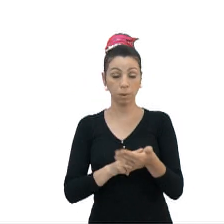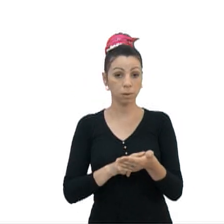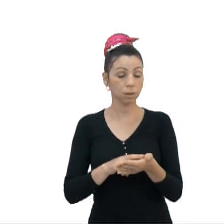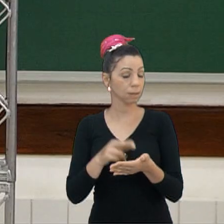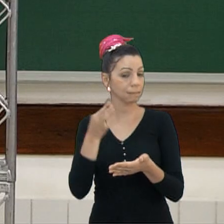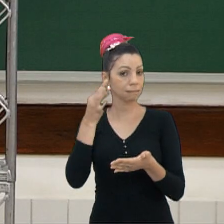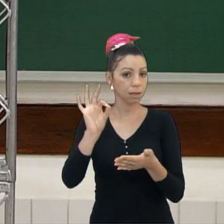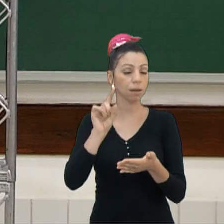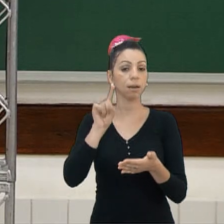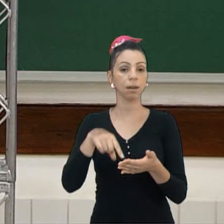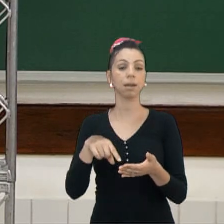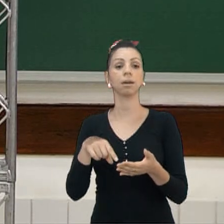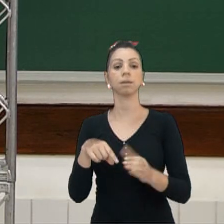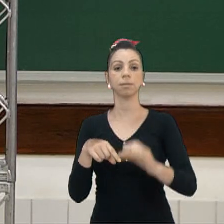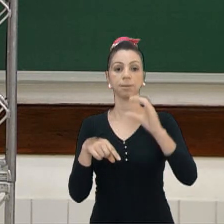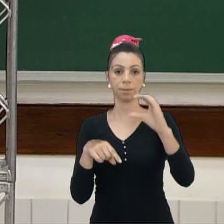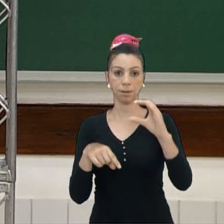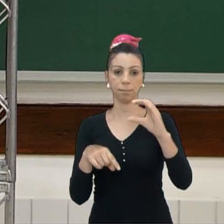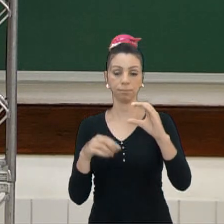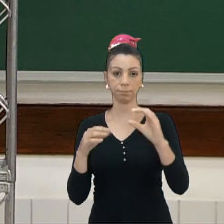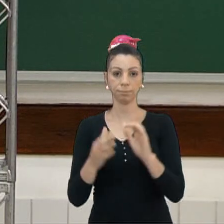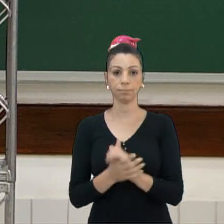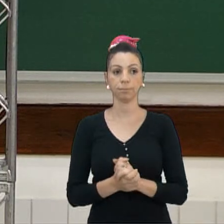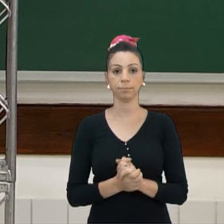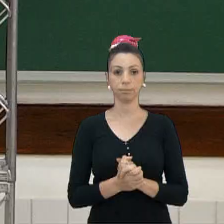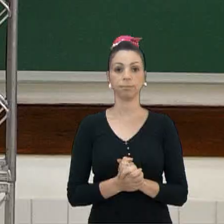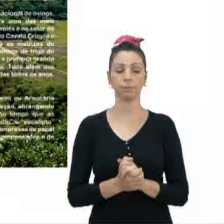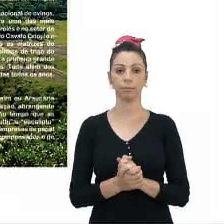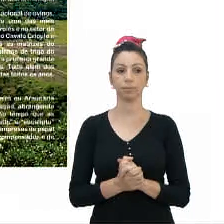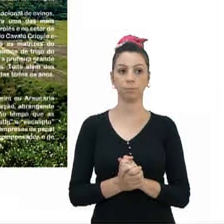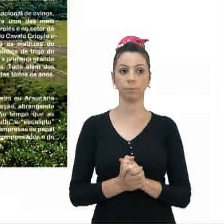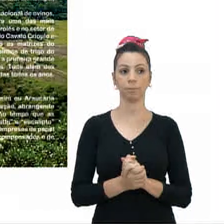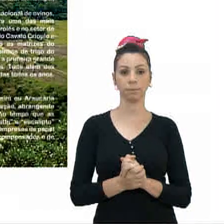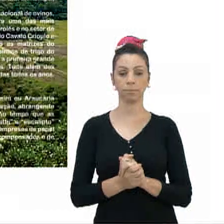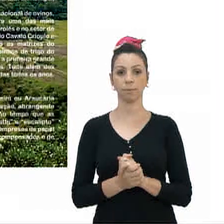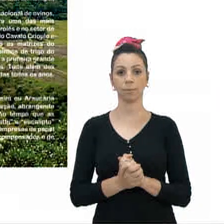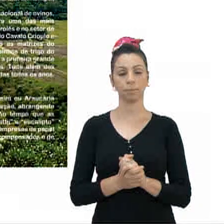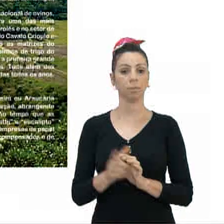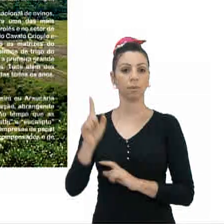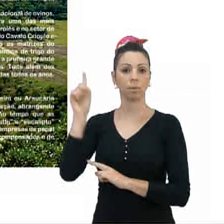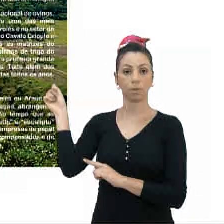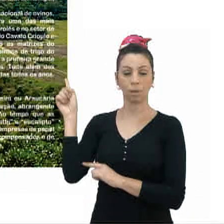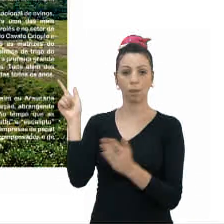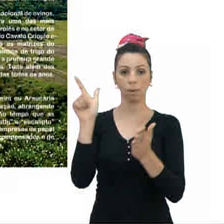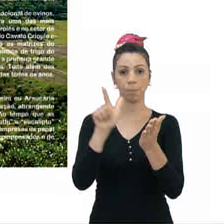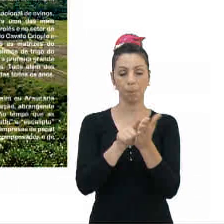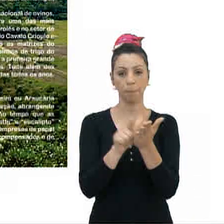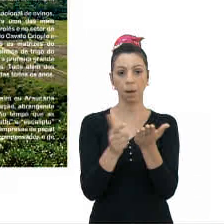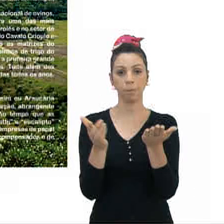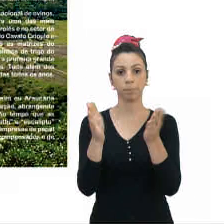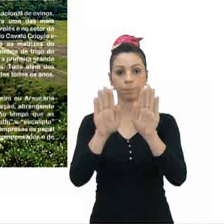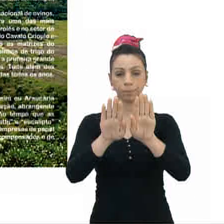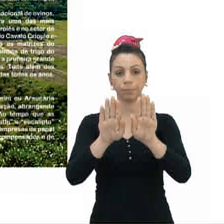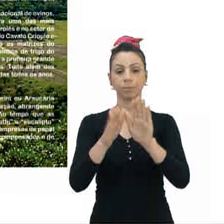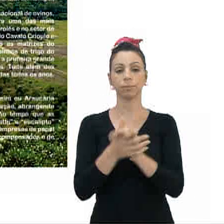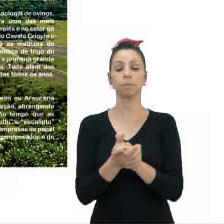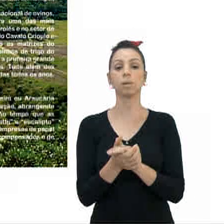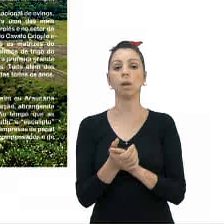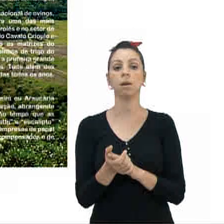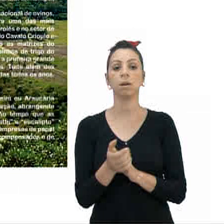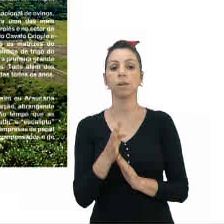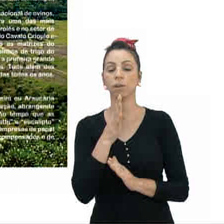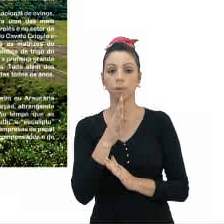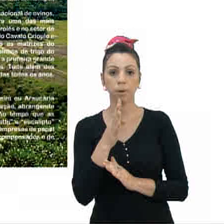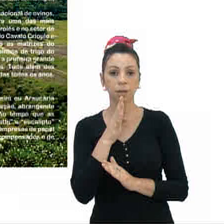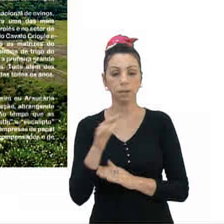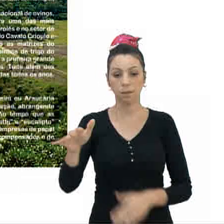continuar então? Olhem só. Trouxe aquele mesmo folheto que vocês já conhecem lá da região serrana do